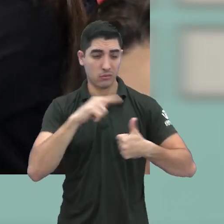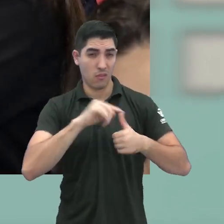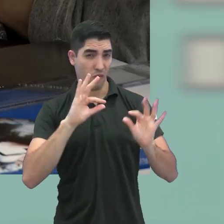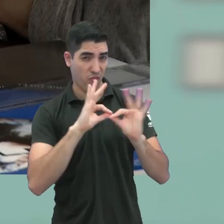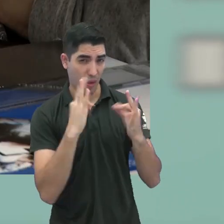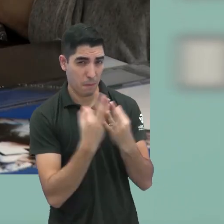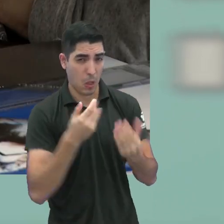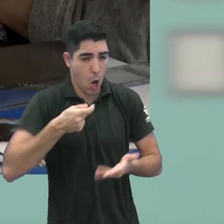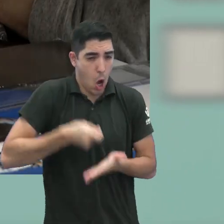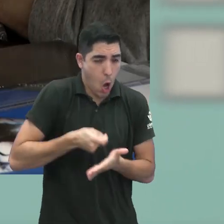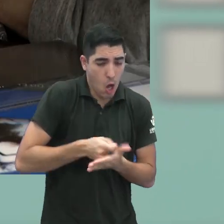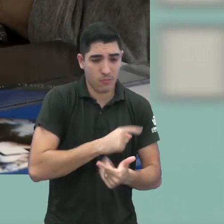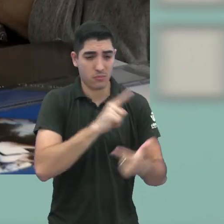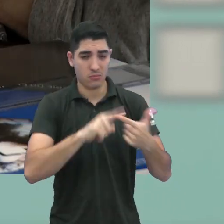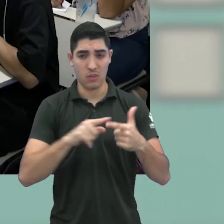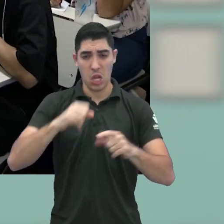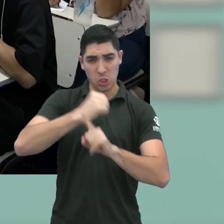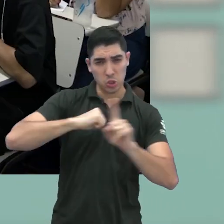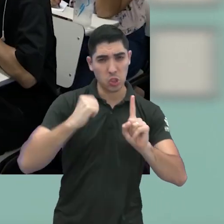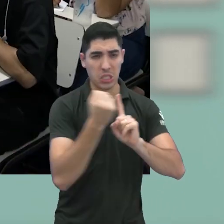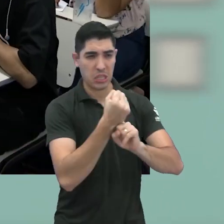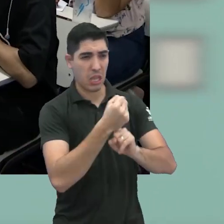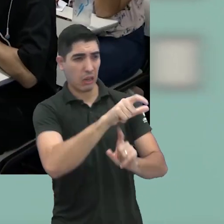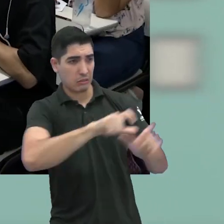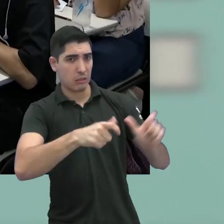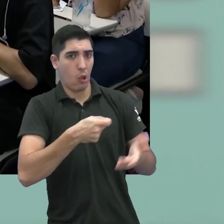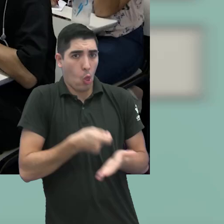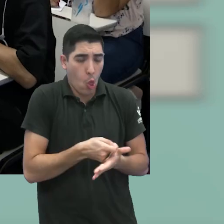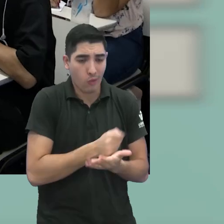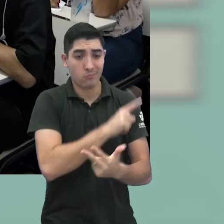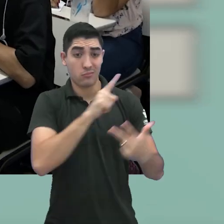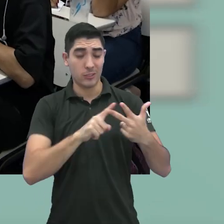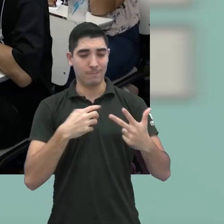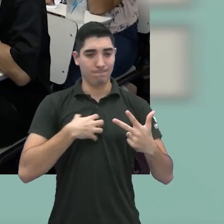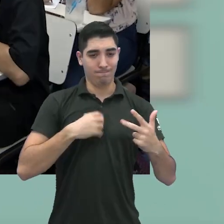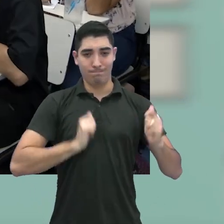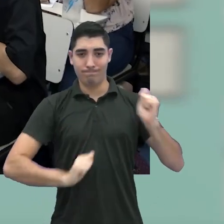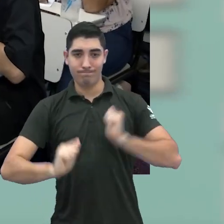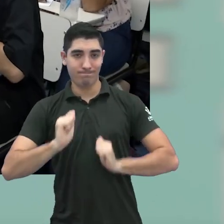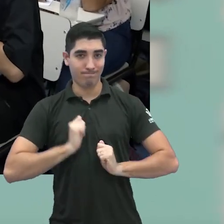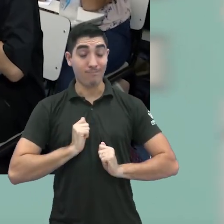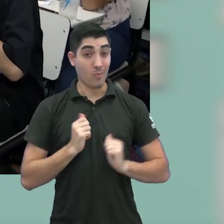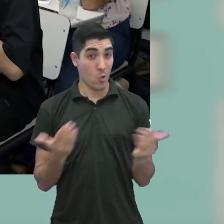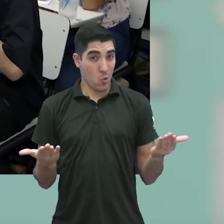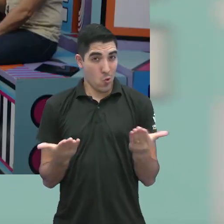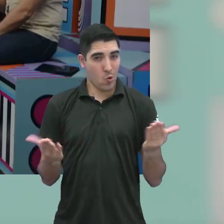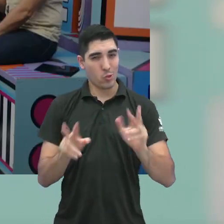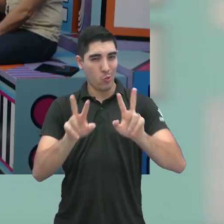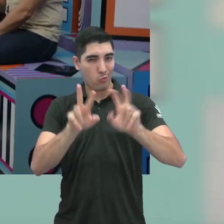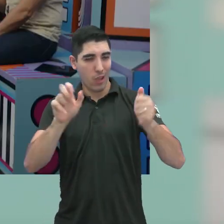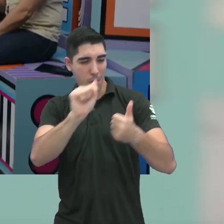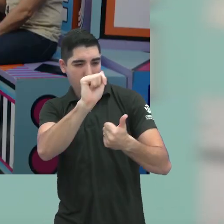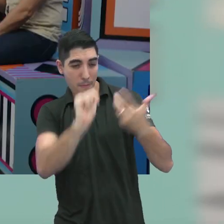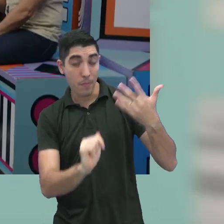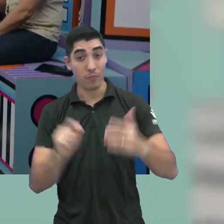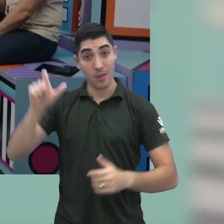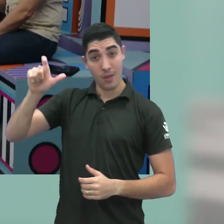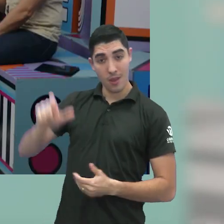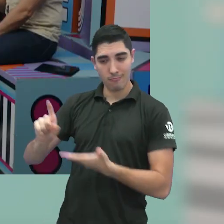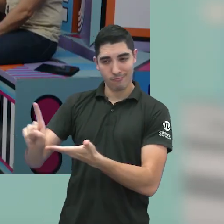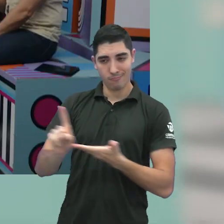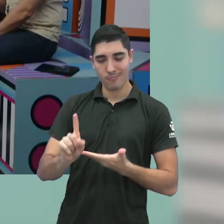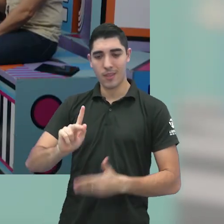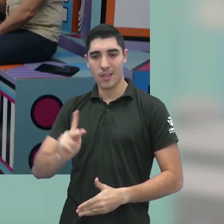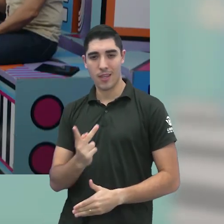família, expectativas da sociedade e até aquela ansiedade. E sobre tudo isso e muito mais, que vamos conversar com a